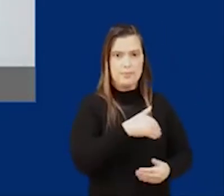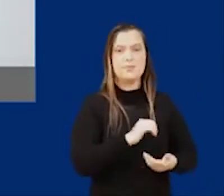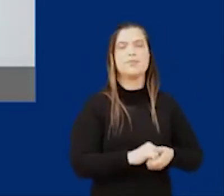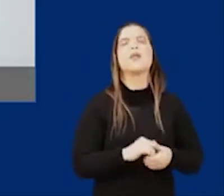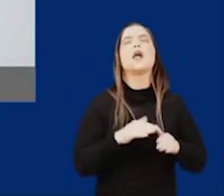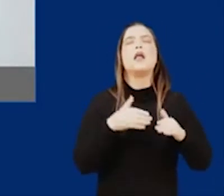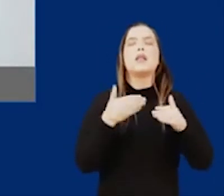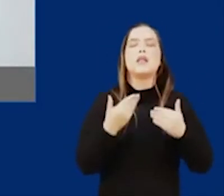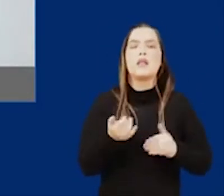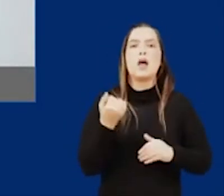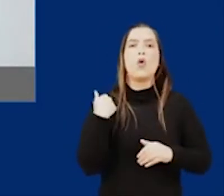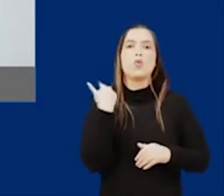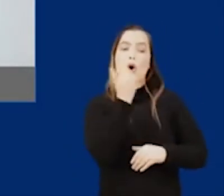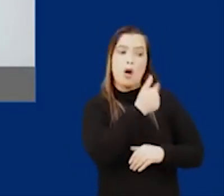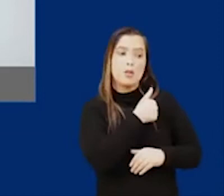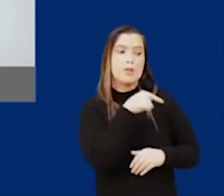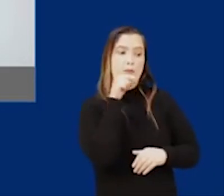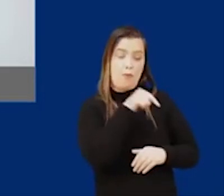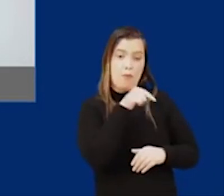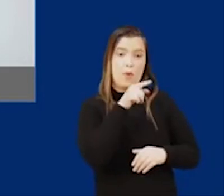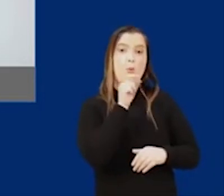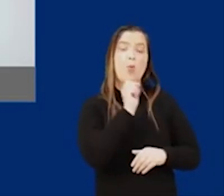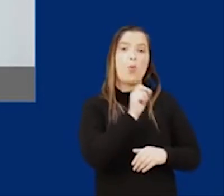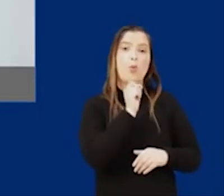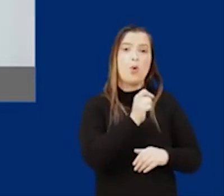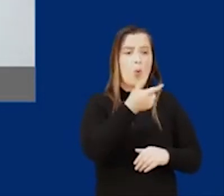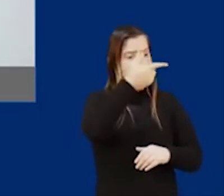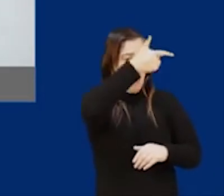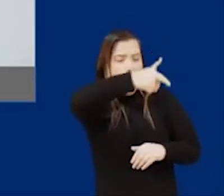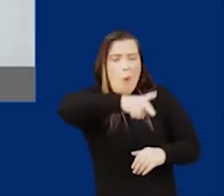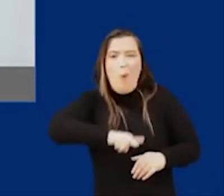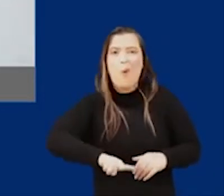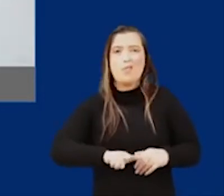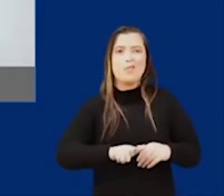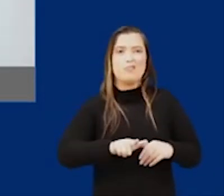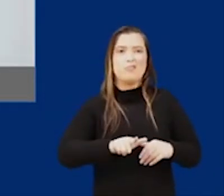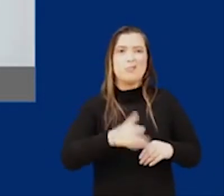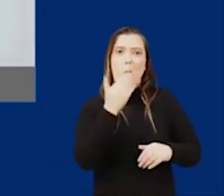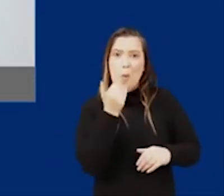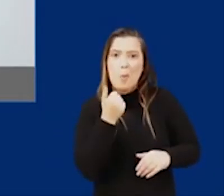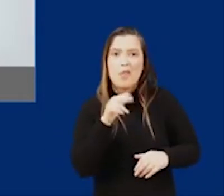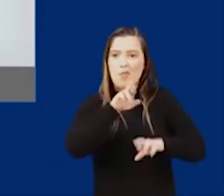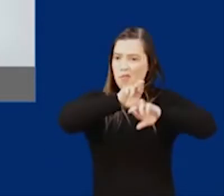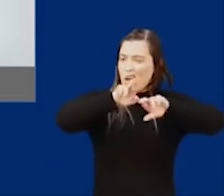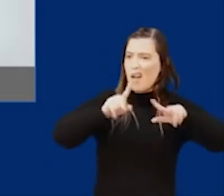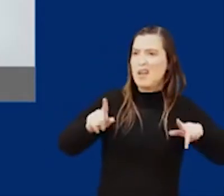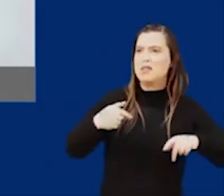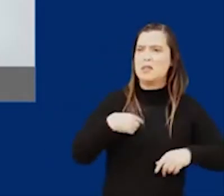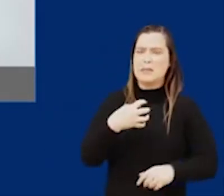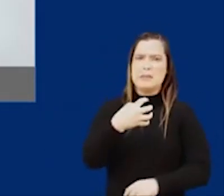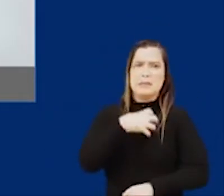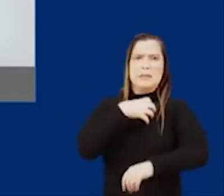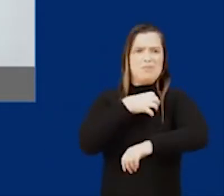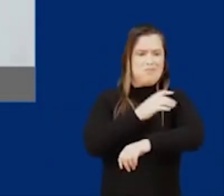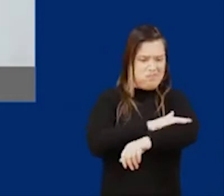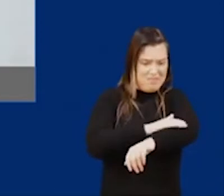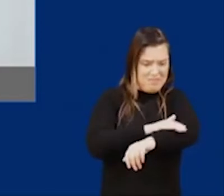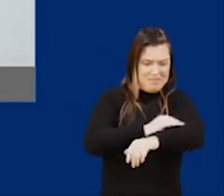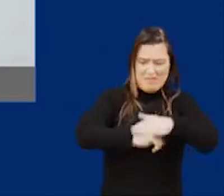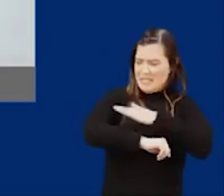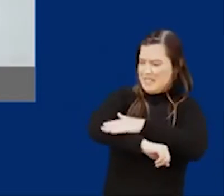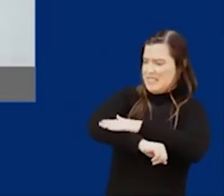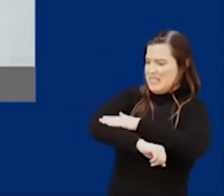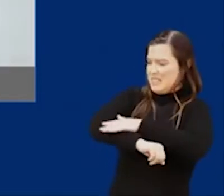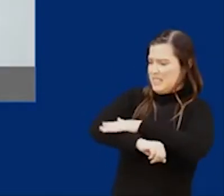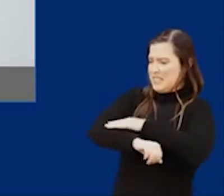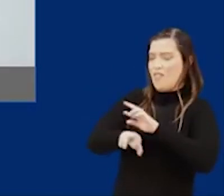Então, a gente sabe que qualquer outra coisa ofertada pode trazer a alergia. Então,